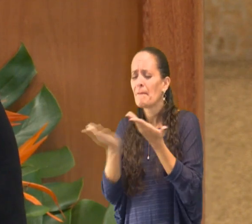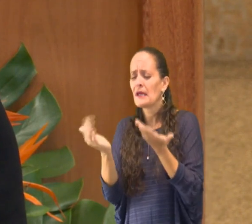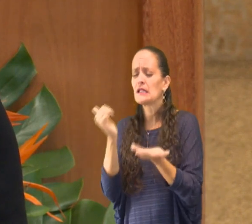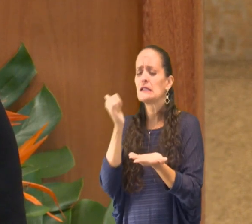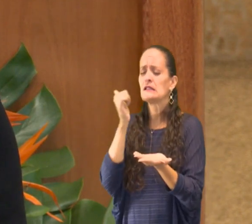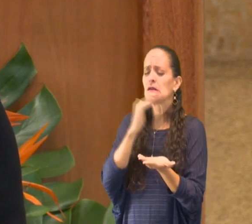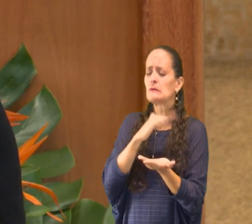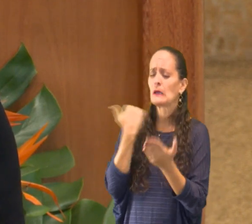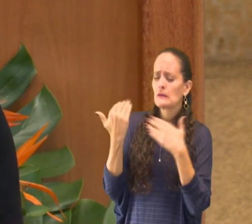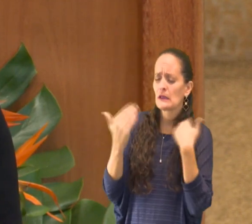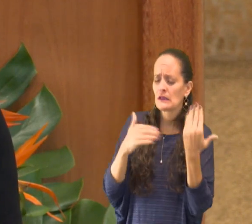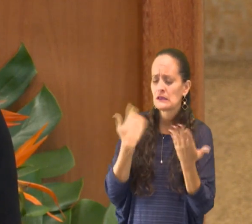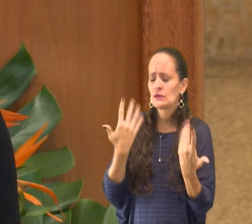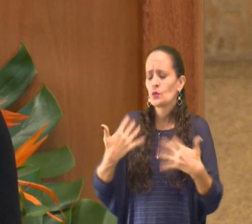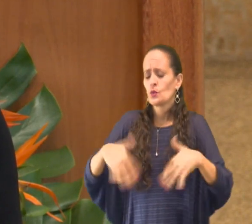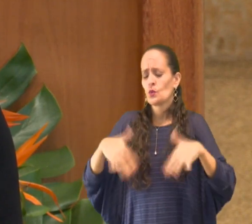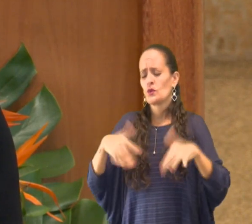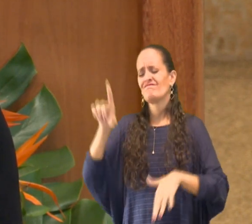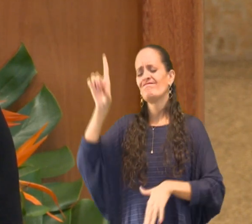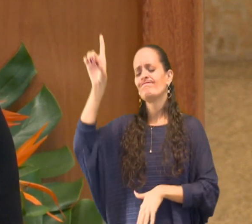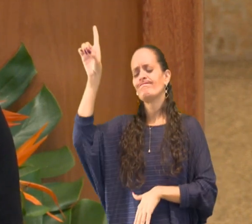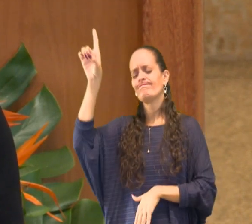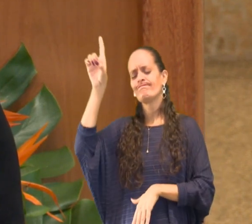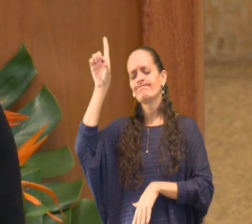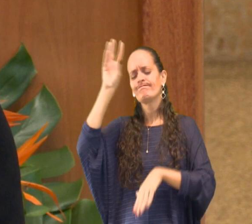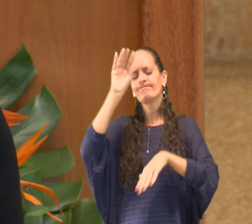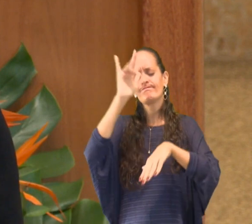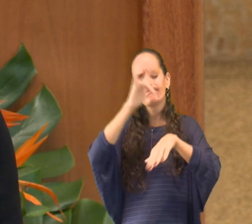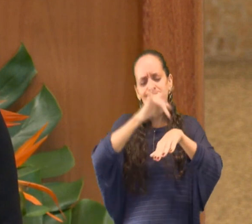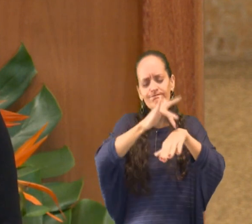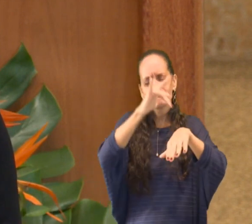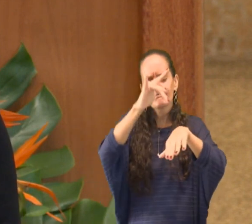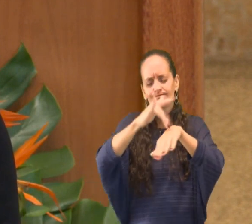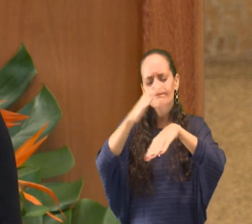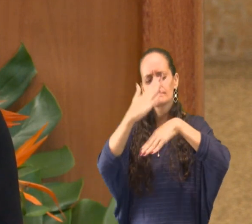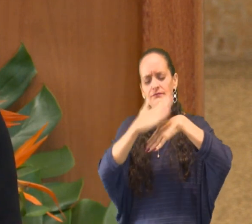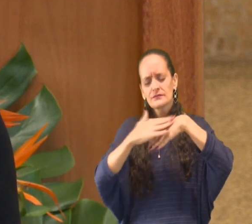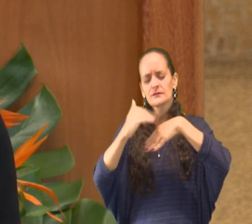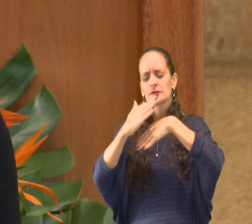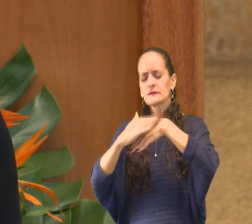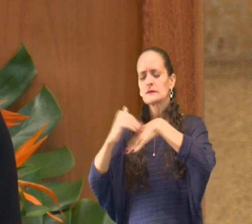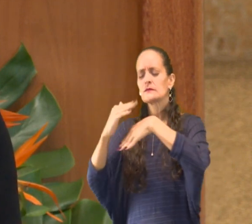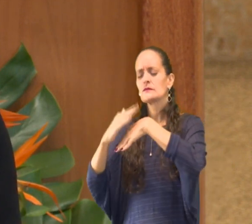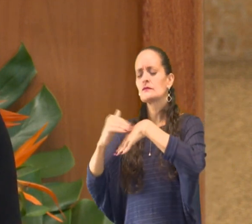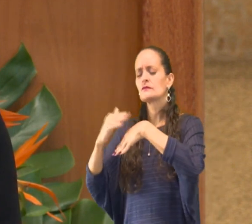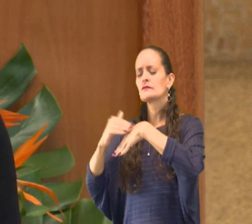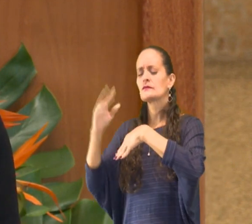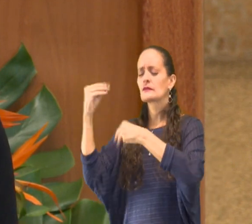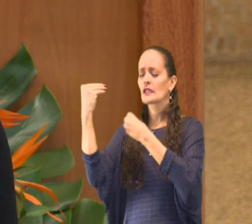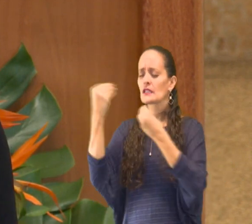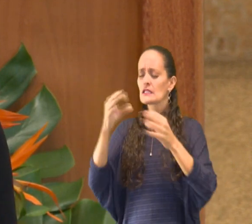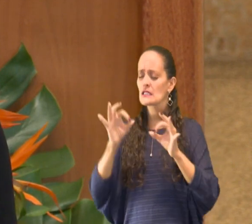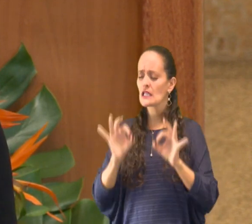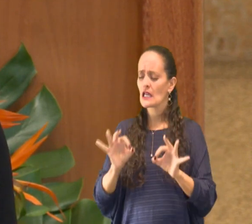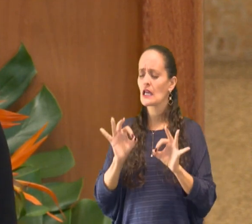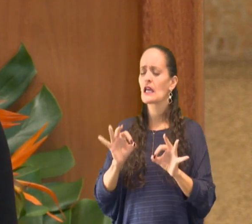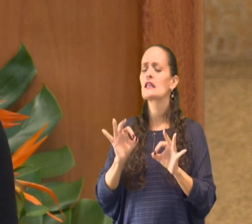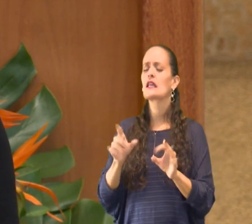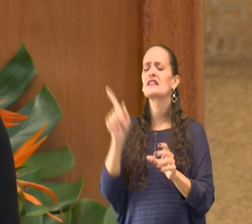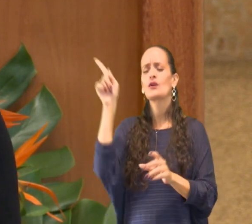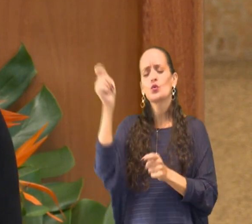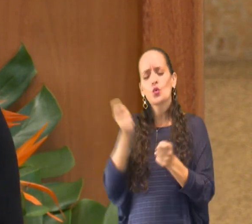Que o Senhor esteja com cada um, que o Senhor esteja confortando, dando a certeza de que o Senhor está no controle